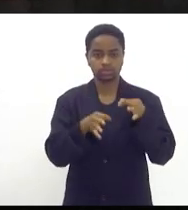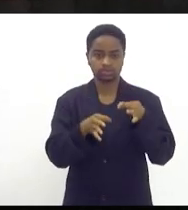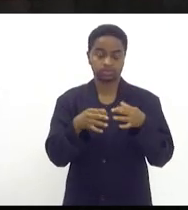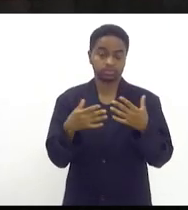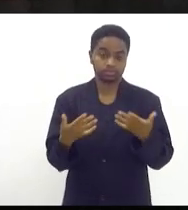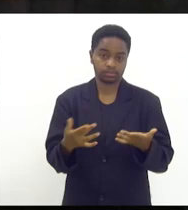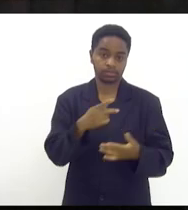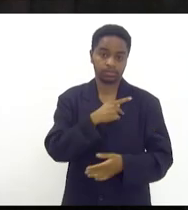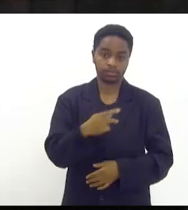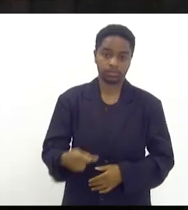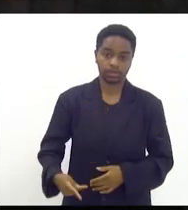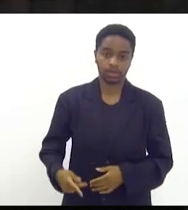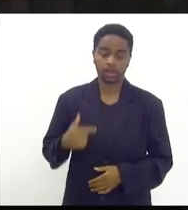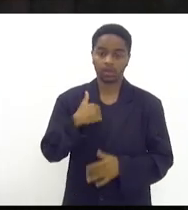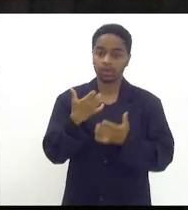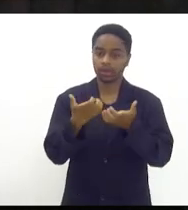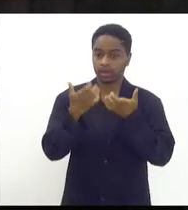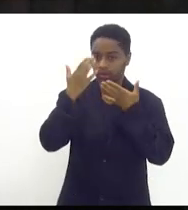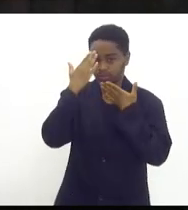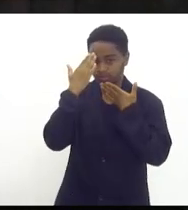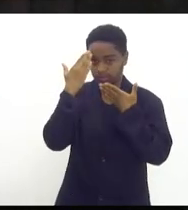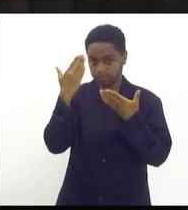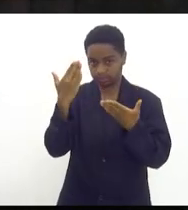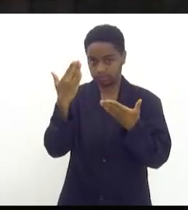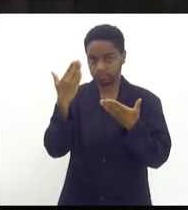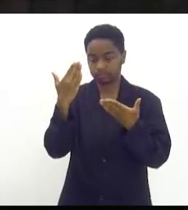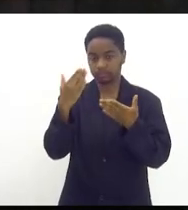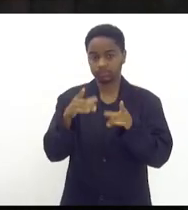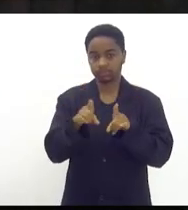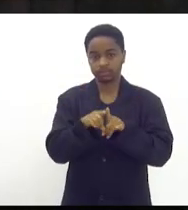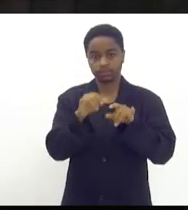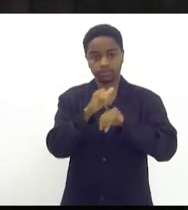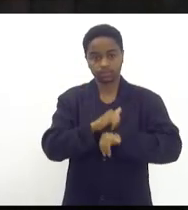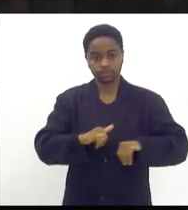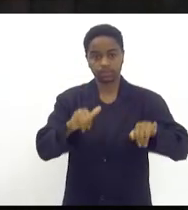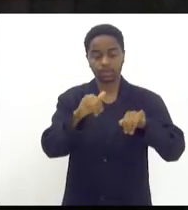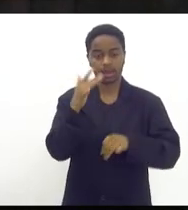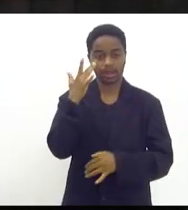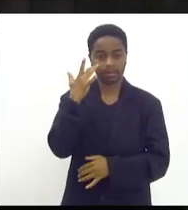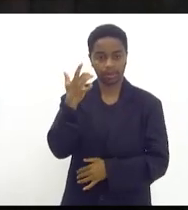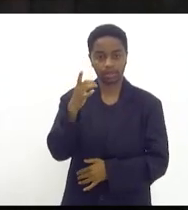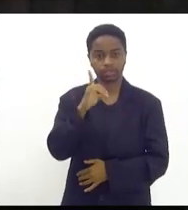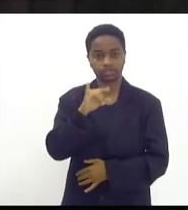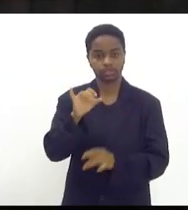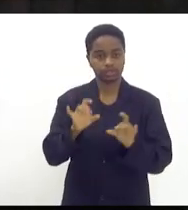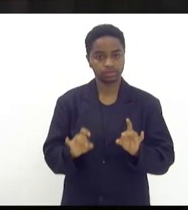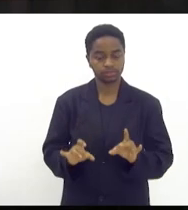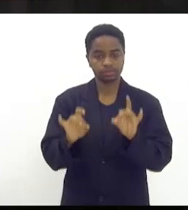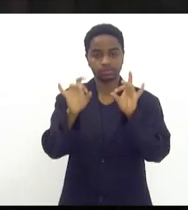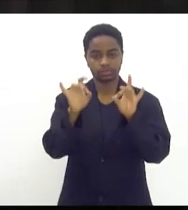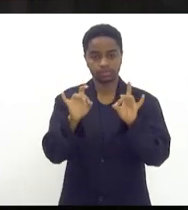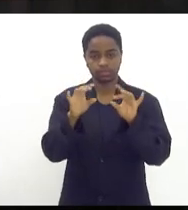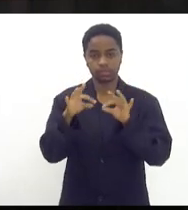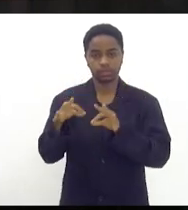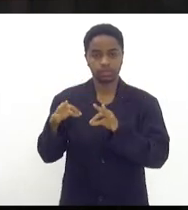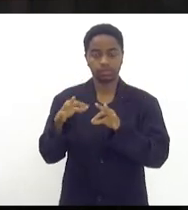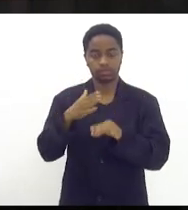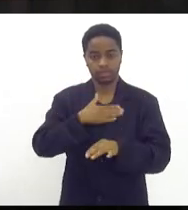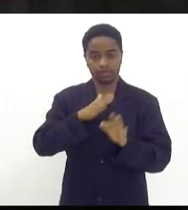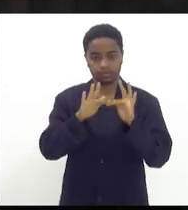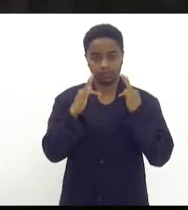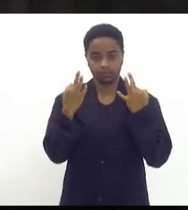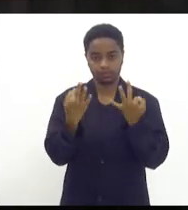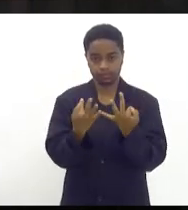senhor presidente, eu queria agradecer, dizer que amanhã é um dia muito especial para toda a minha